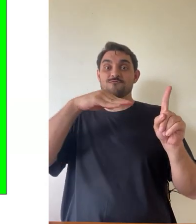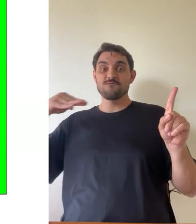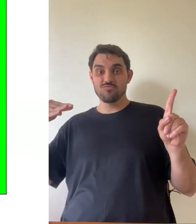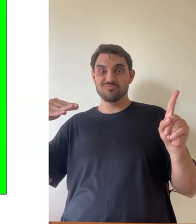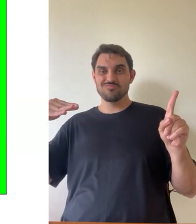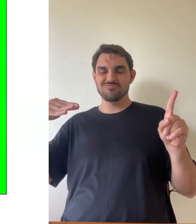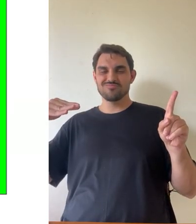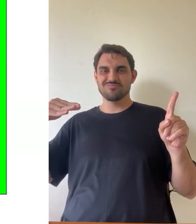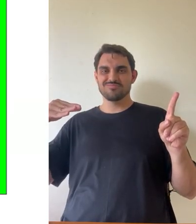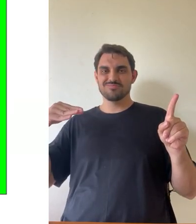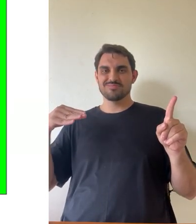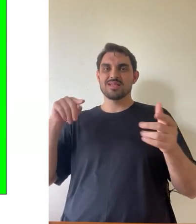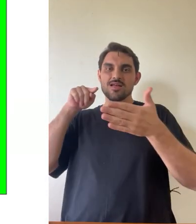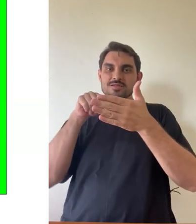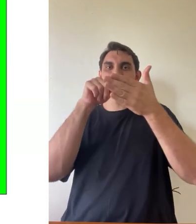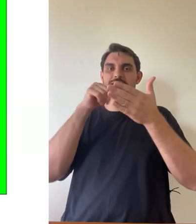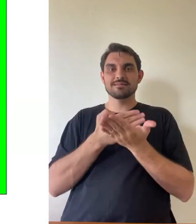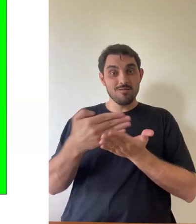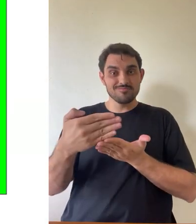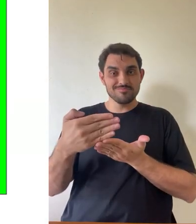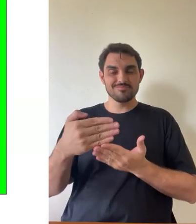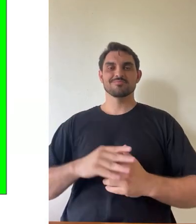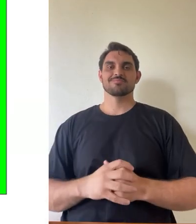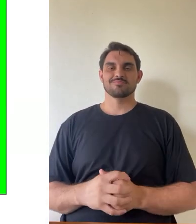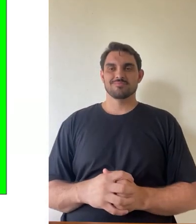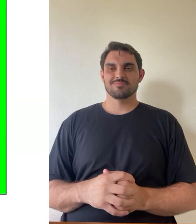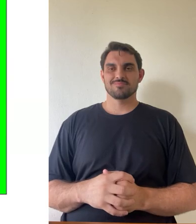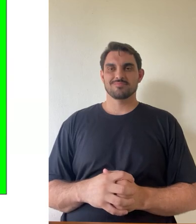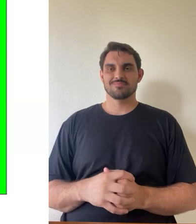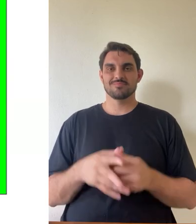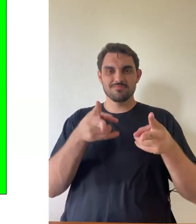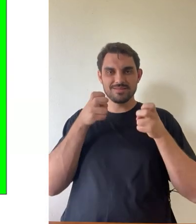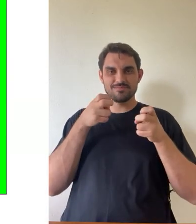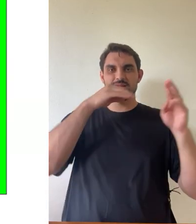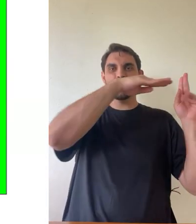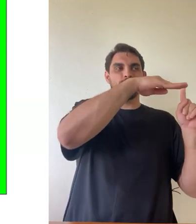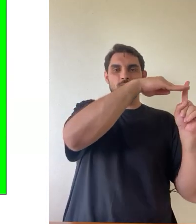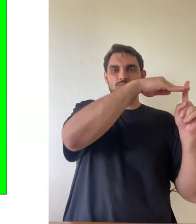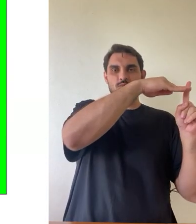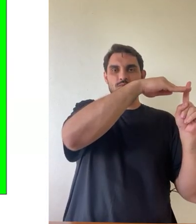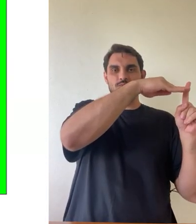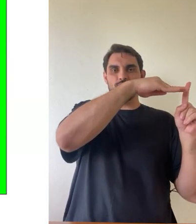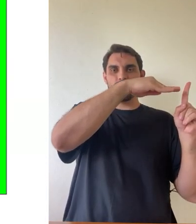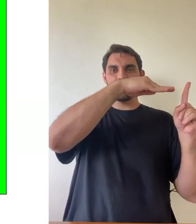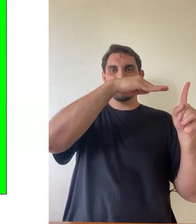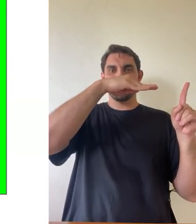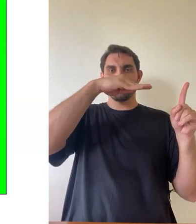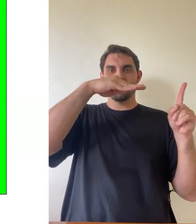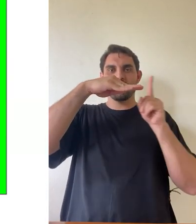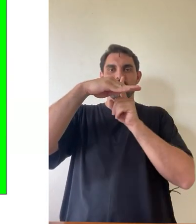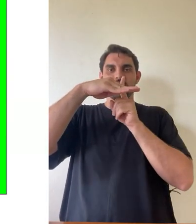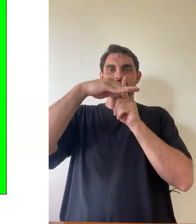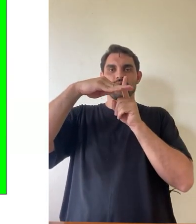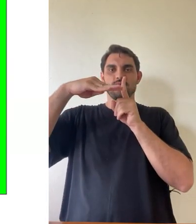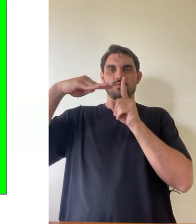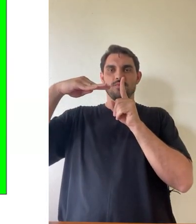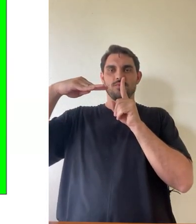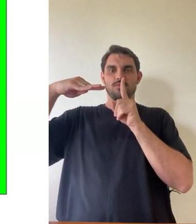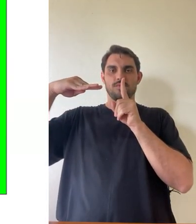voltando. Então, vou clicar aqui em começar. Ó, percebam, o móvel está voltando,